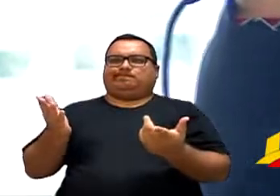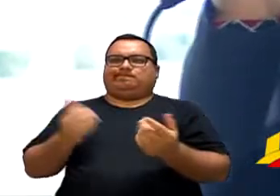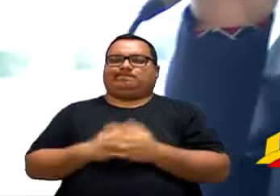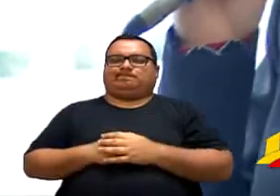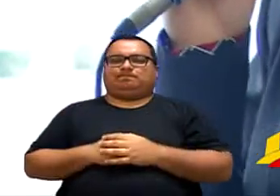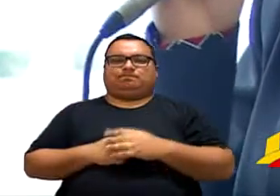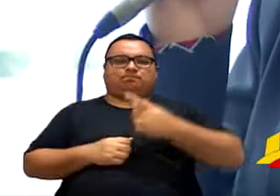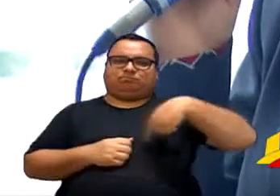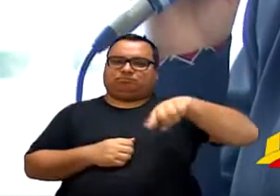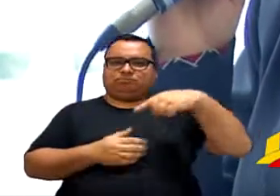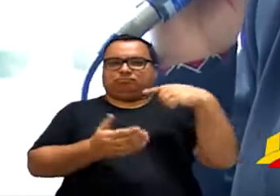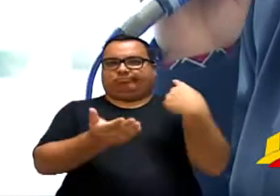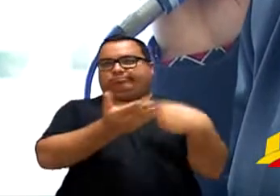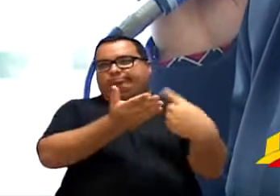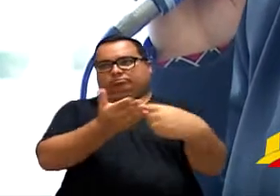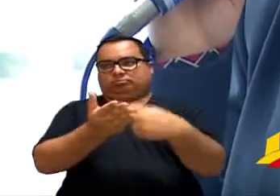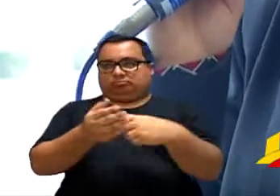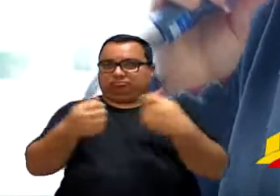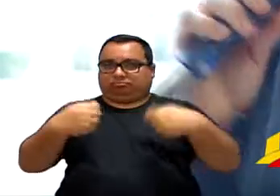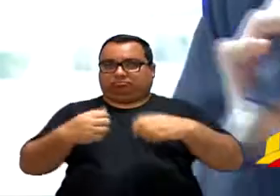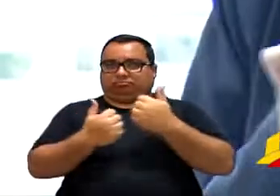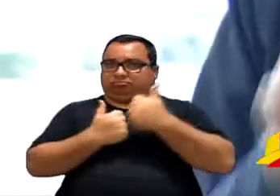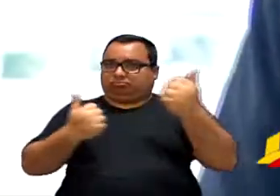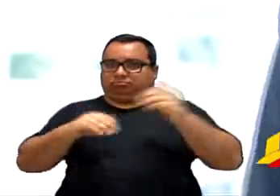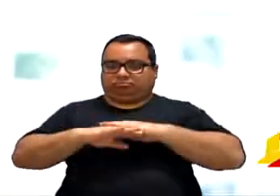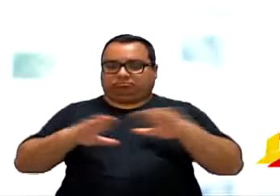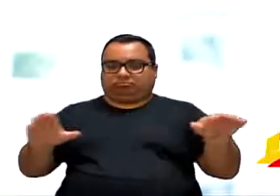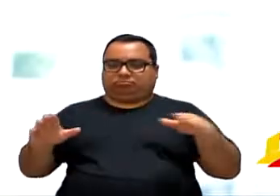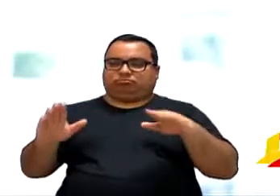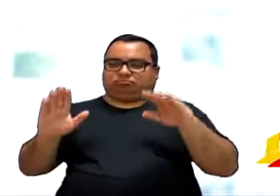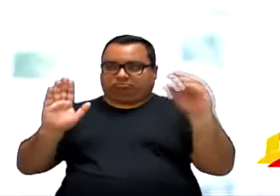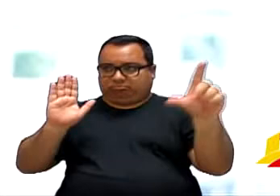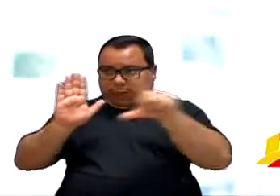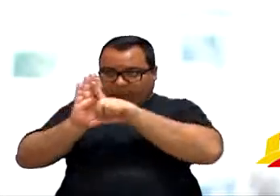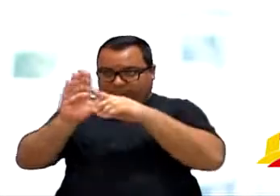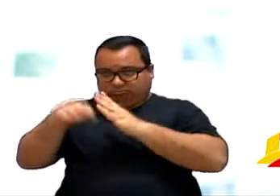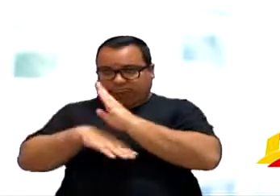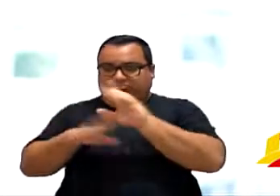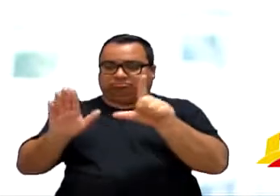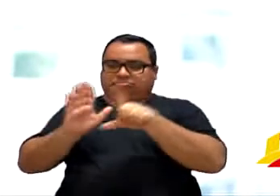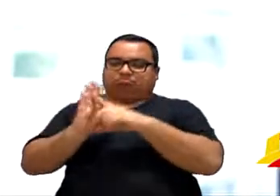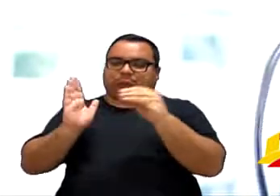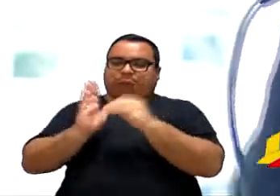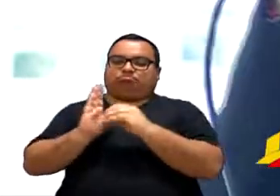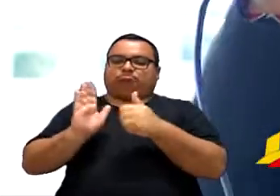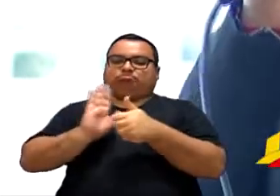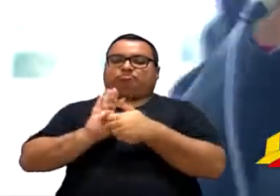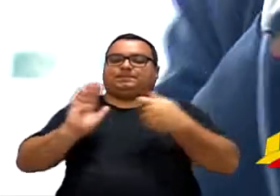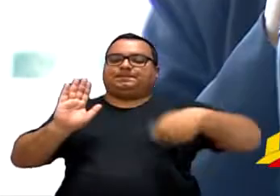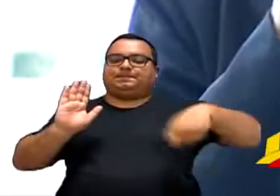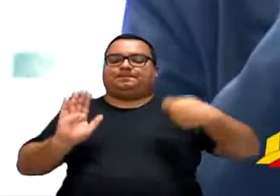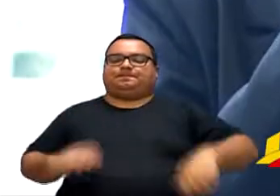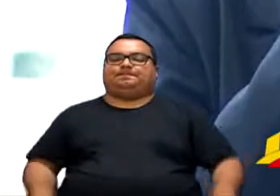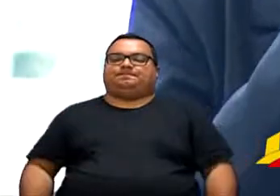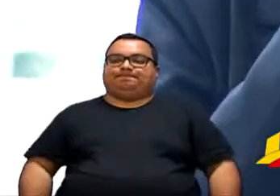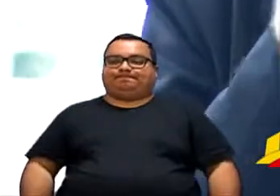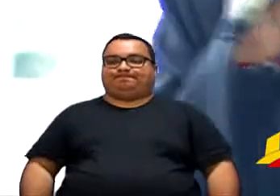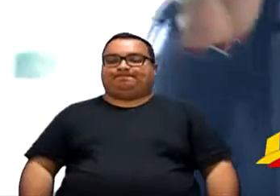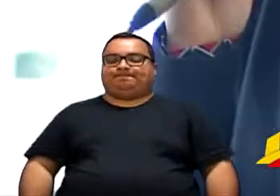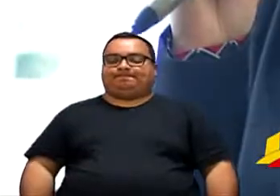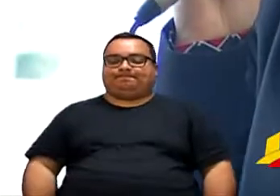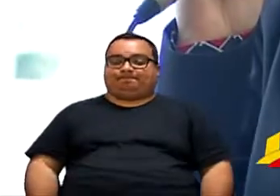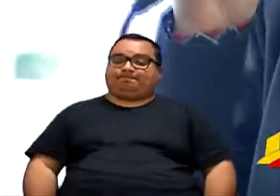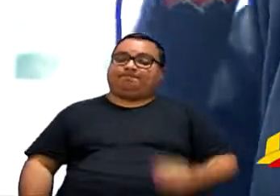nosso compromisso com a população aqui e daí eu gostaria eu acho importante que esse debate tenha sido